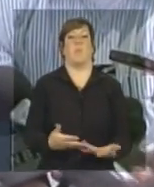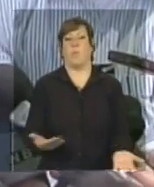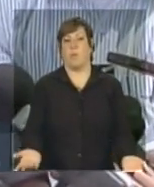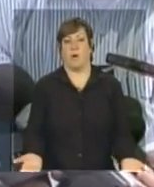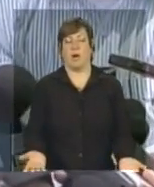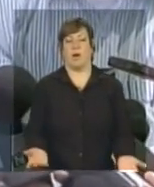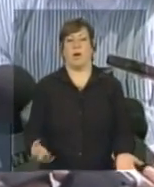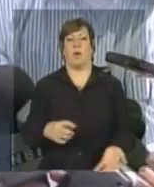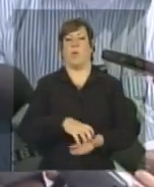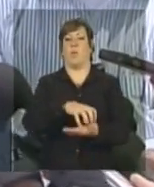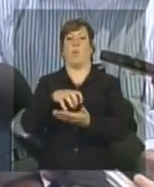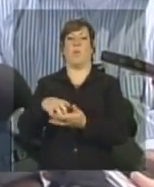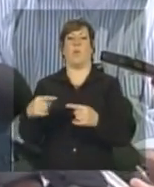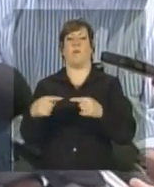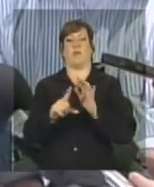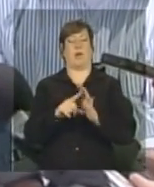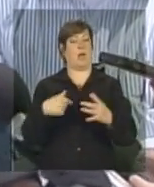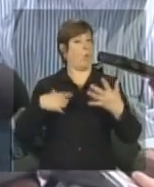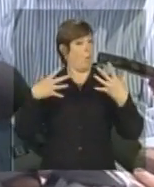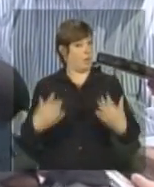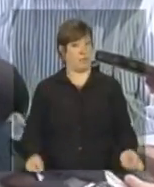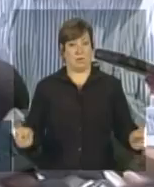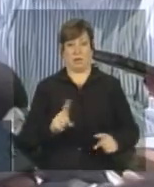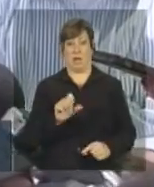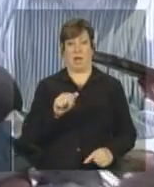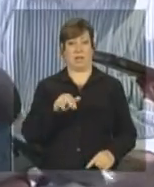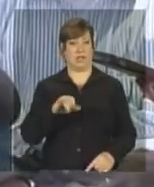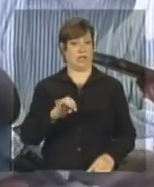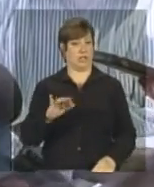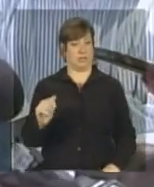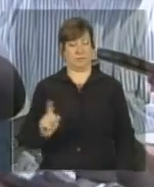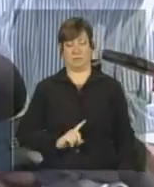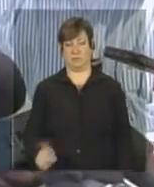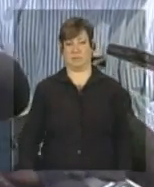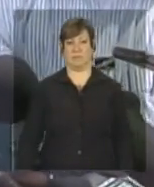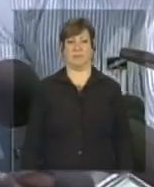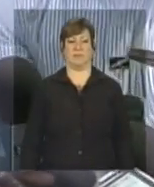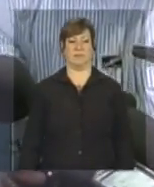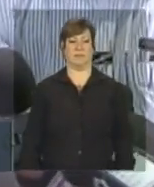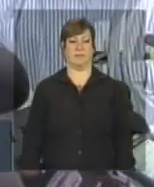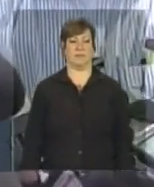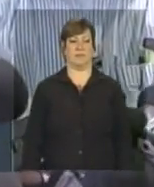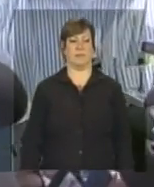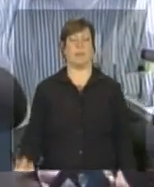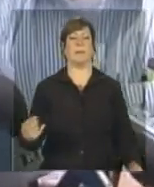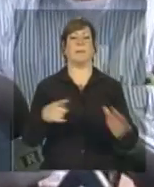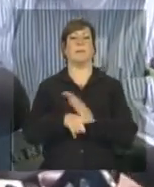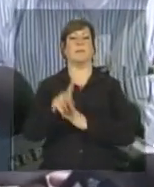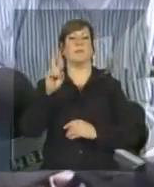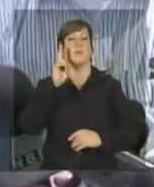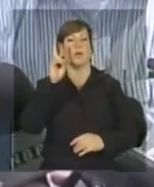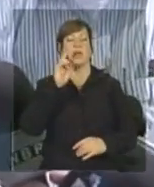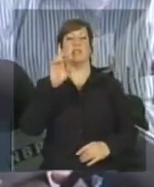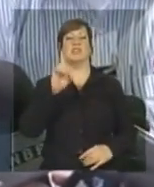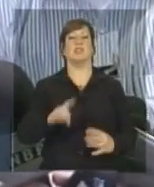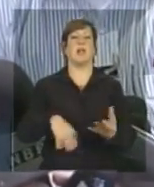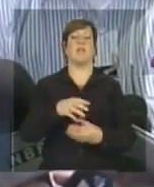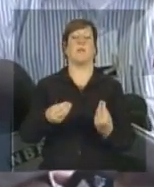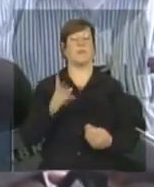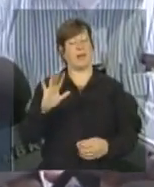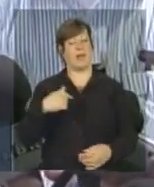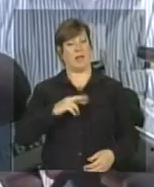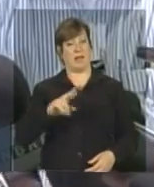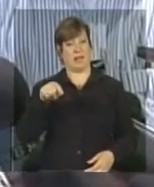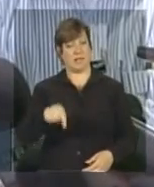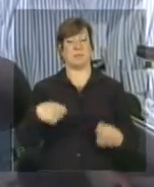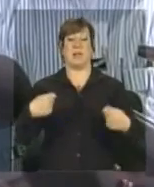qualquer ferimento da legalidade. Não concordo, não vou concordar. E o direito de greve para a polícia? Olha, minha querida, isso é uma questão que tem de ser